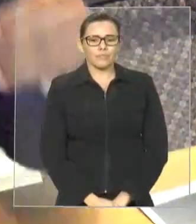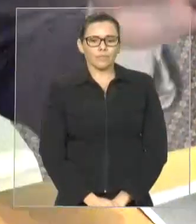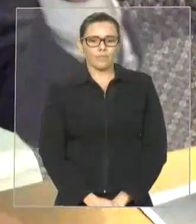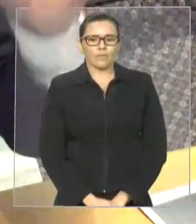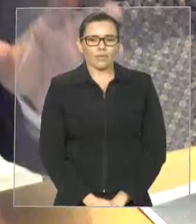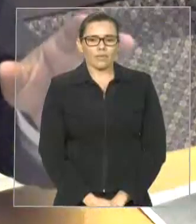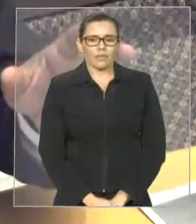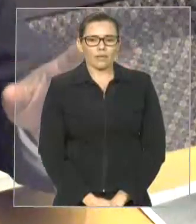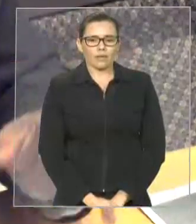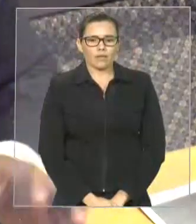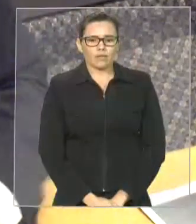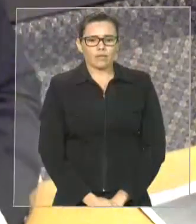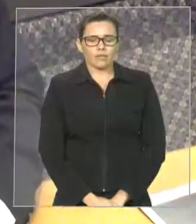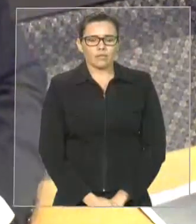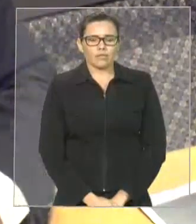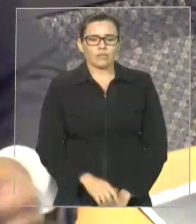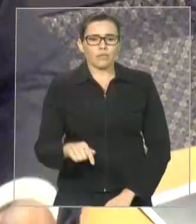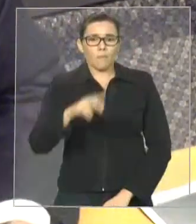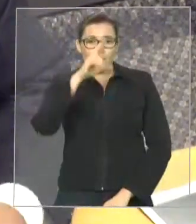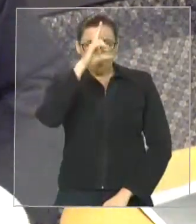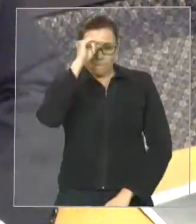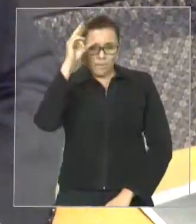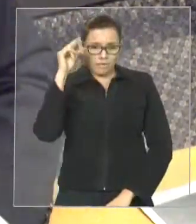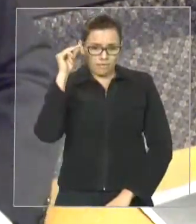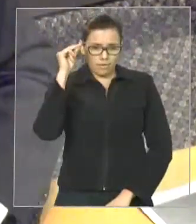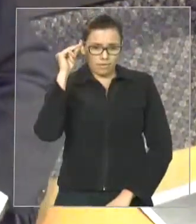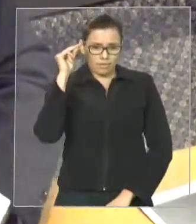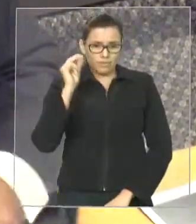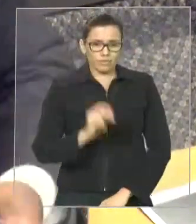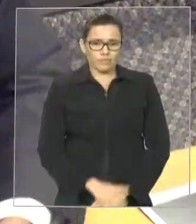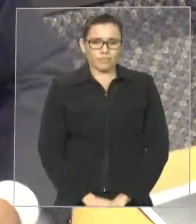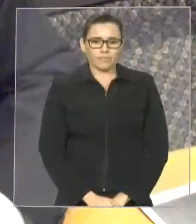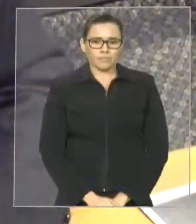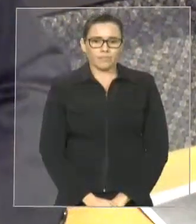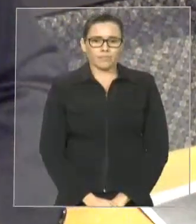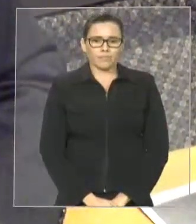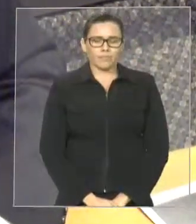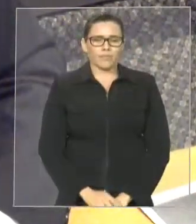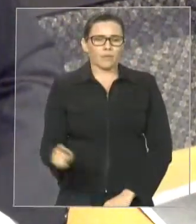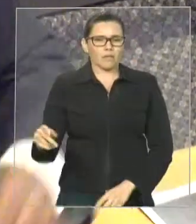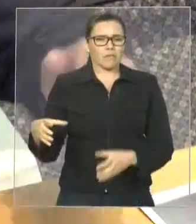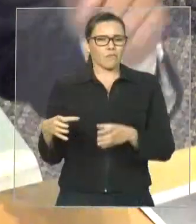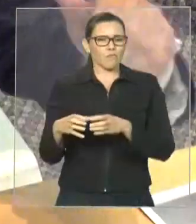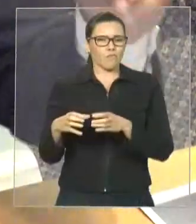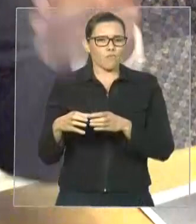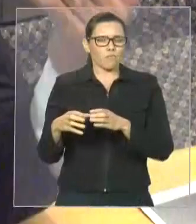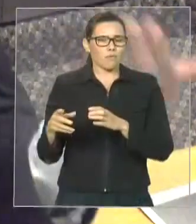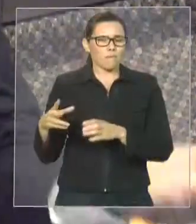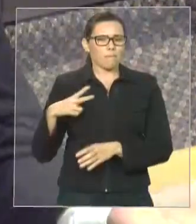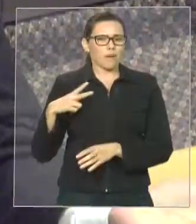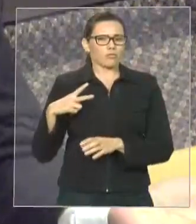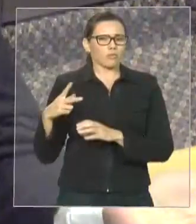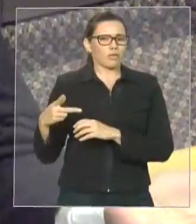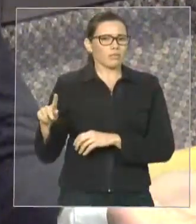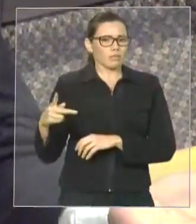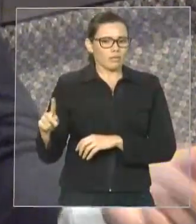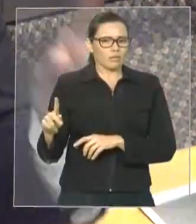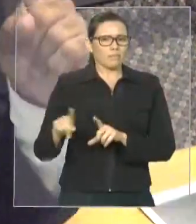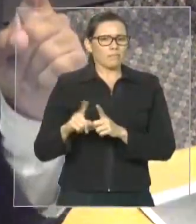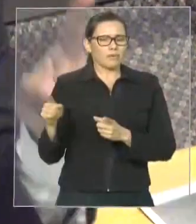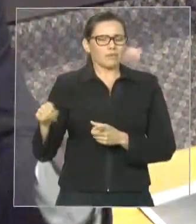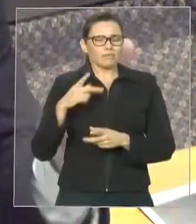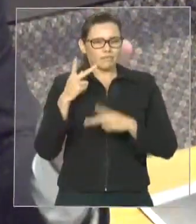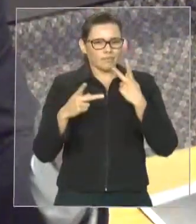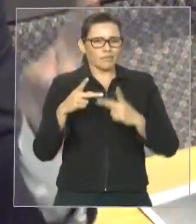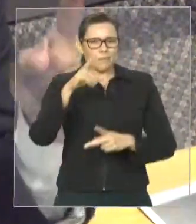gente não, da gente da corriola dele, da gente de próximo dele. Mas já que ele dizia que era o prefeito da gente,